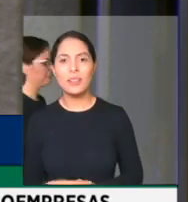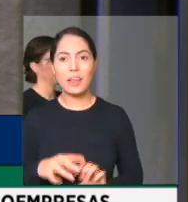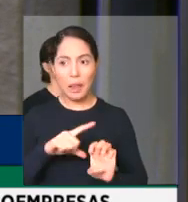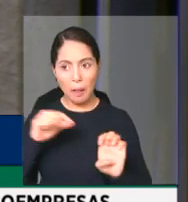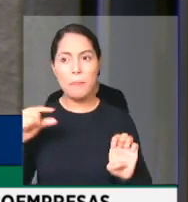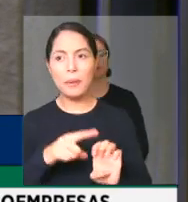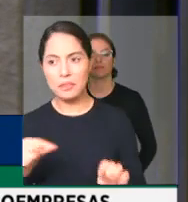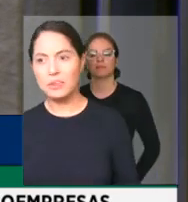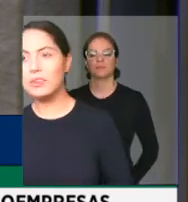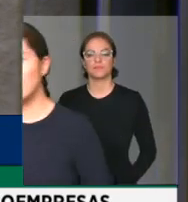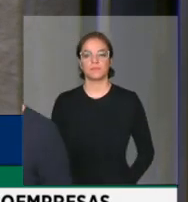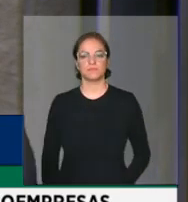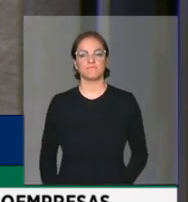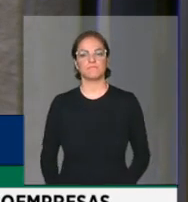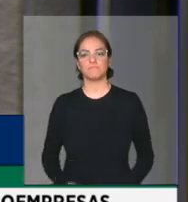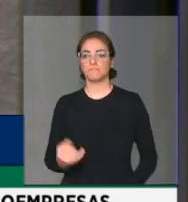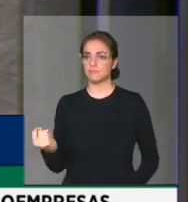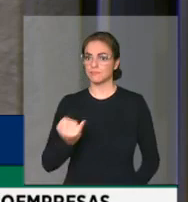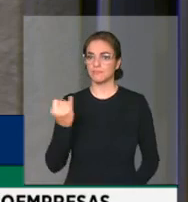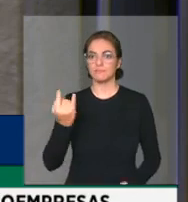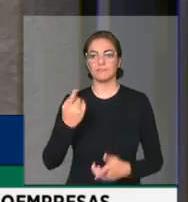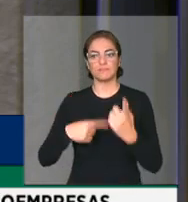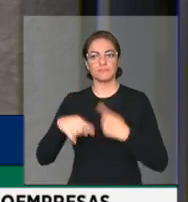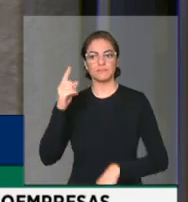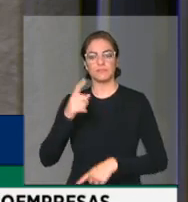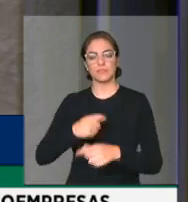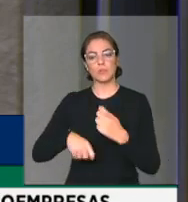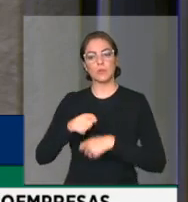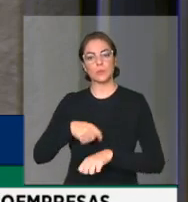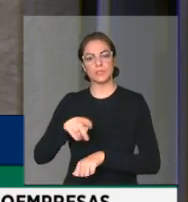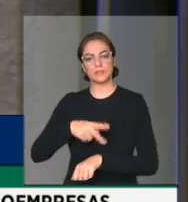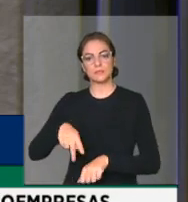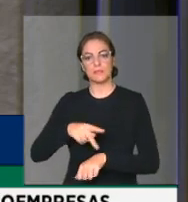condição inafastável de sucesso econômico